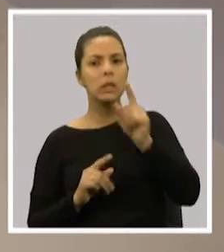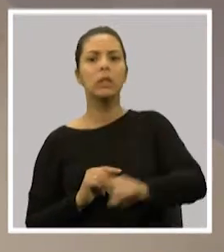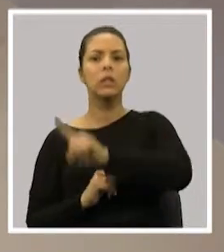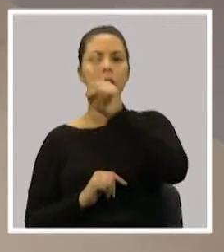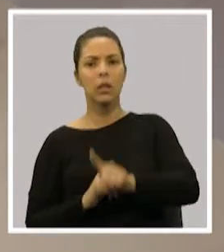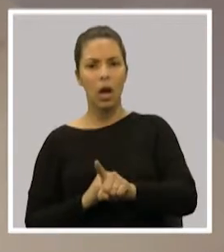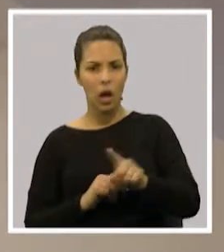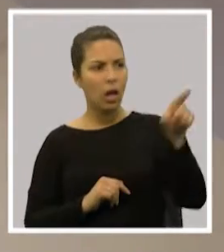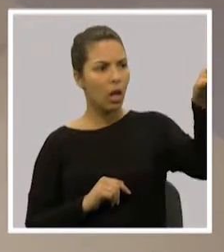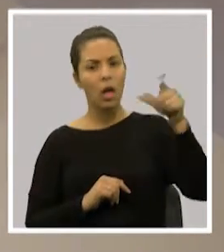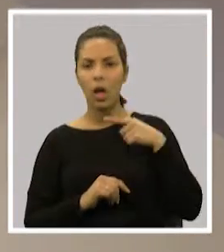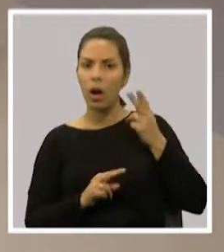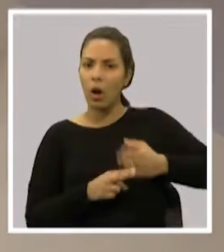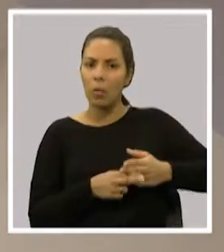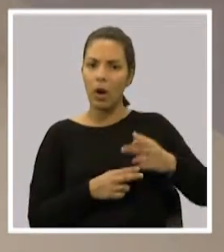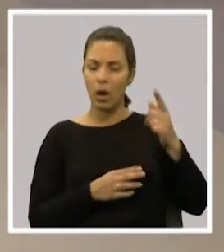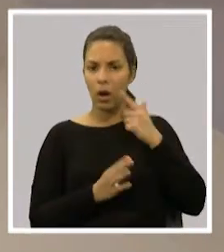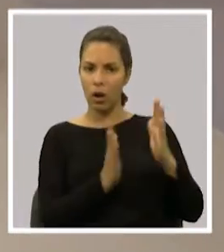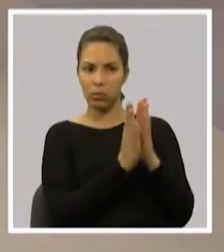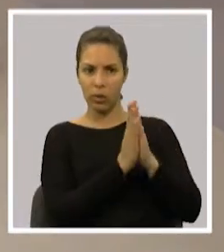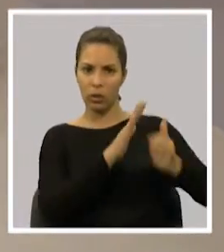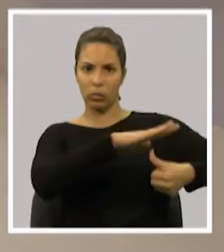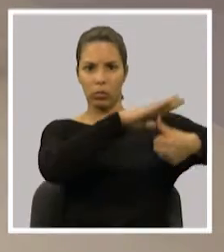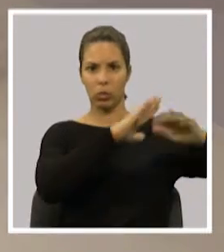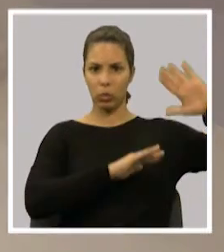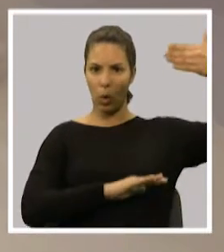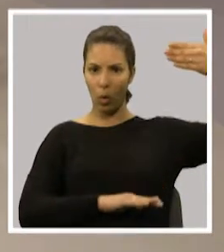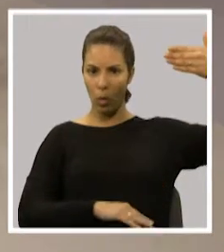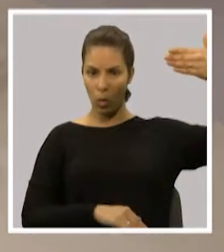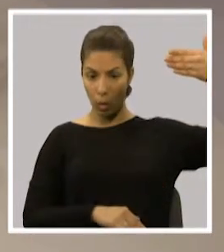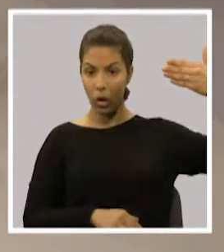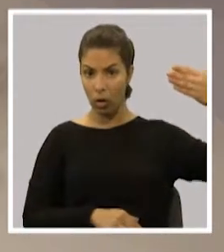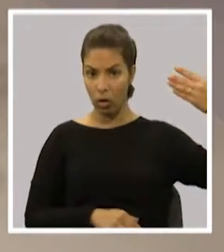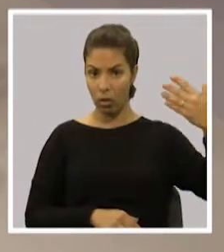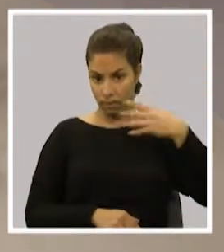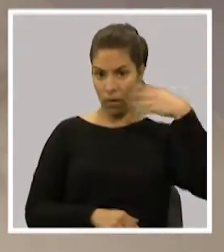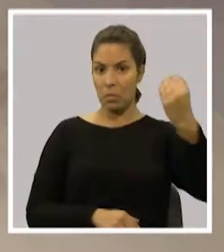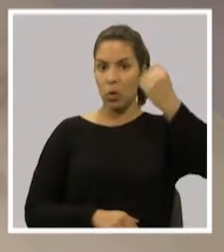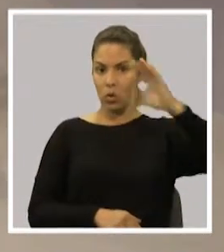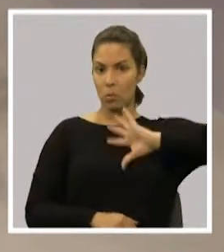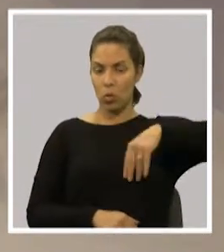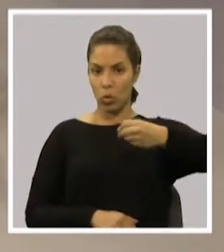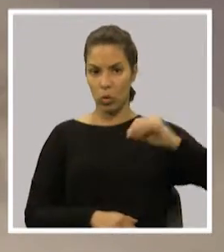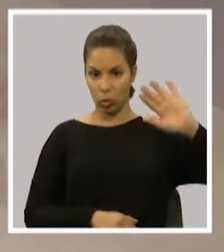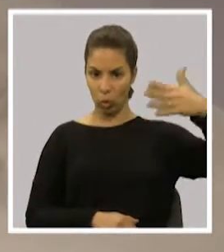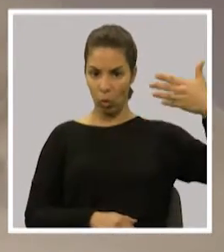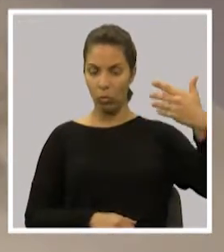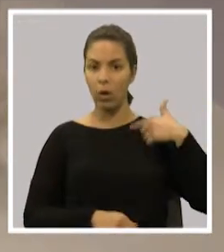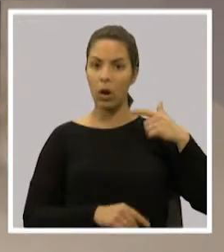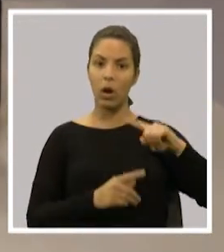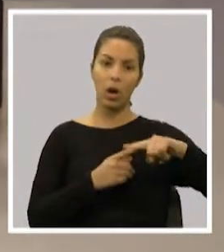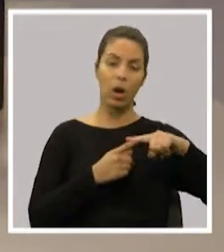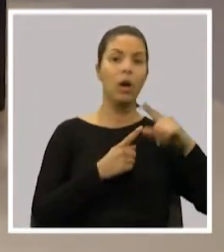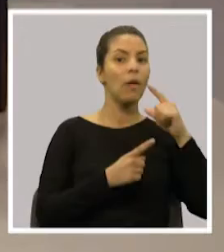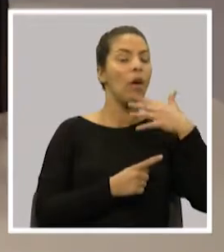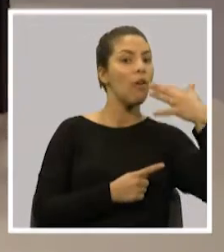no Vaticano, não é? No Vaticano, que é uma das diplomacias mais famosas do mundo, que tem várias